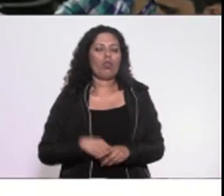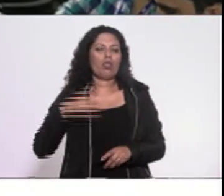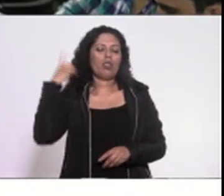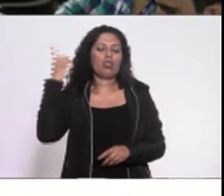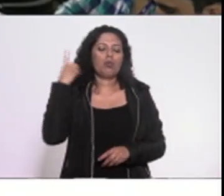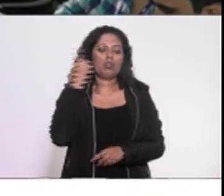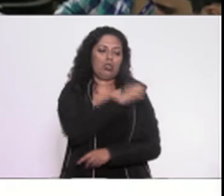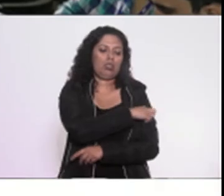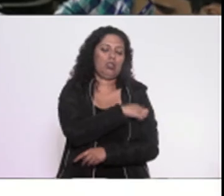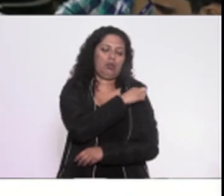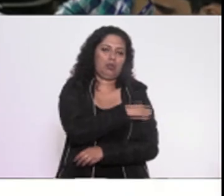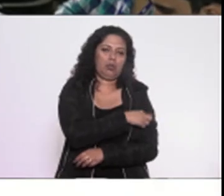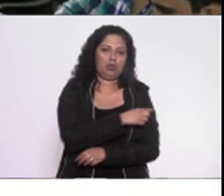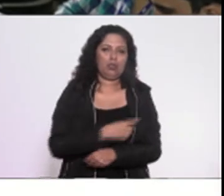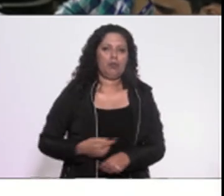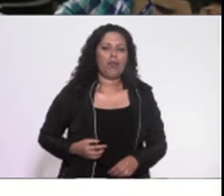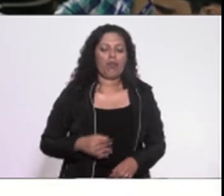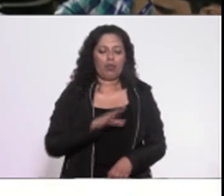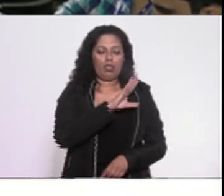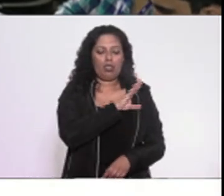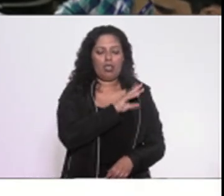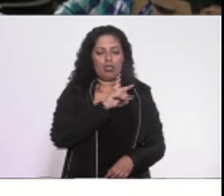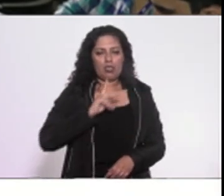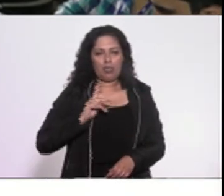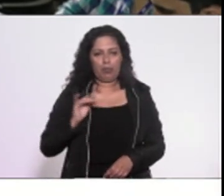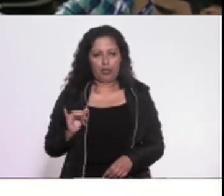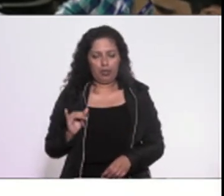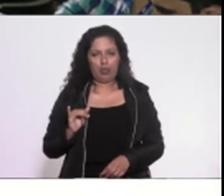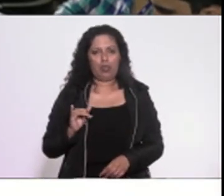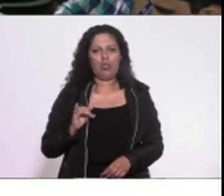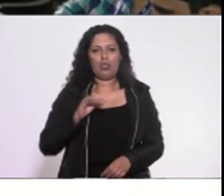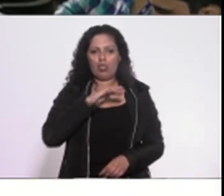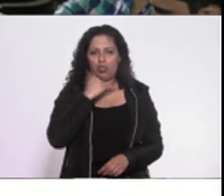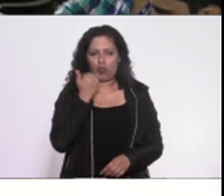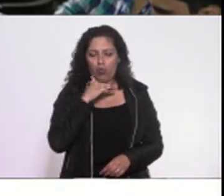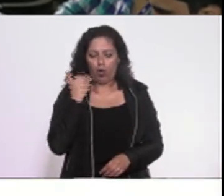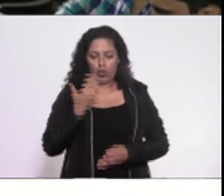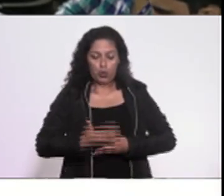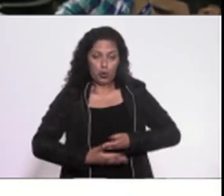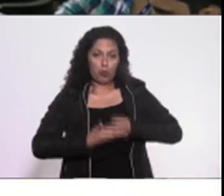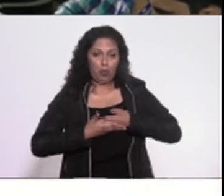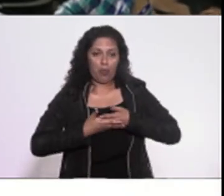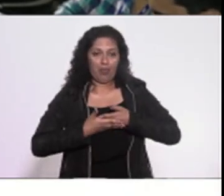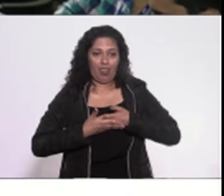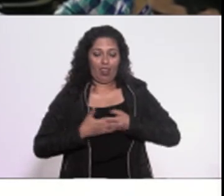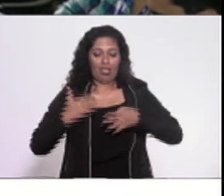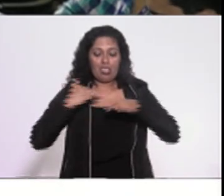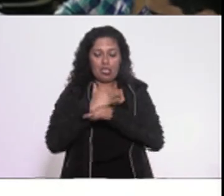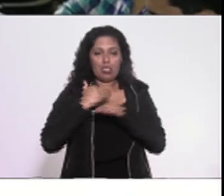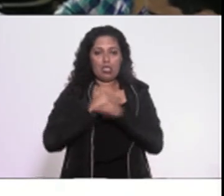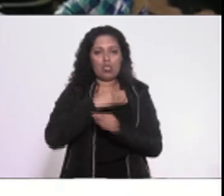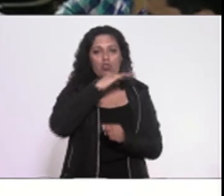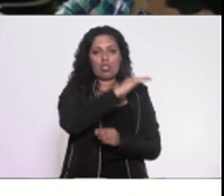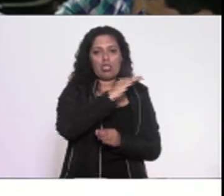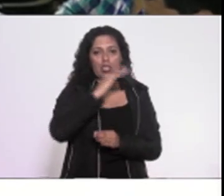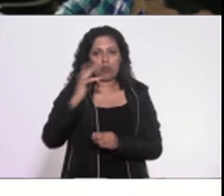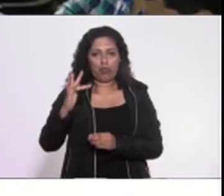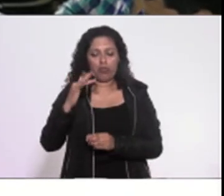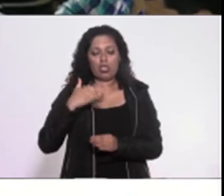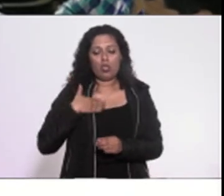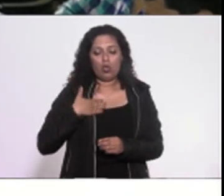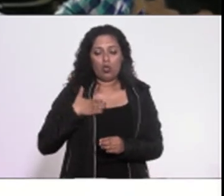acrescentar Rejane. que na CPI das mortes do bebê lá em Cabo Frio, eu apresentei